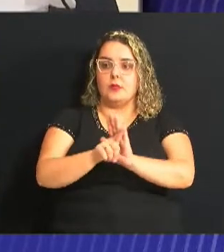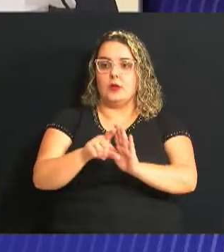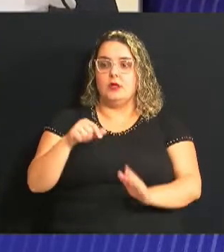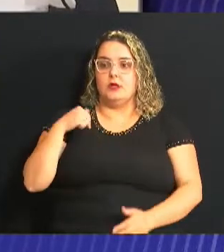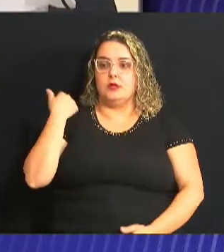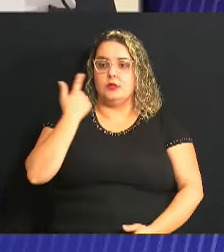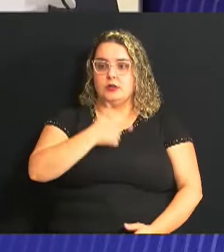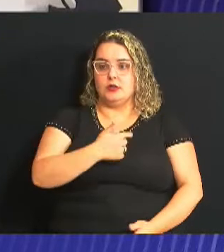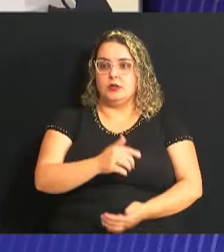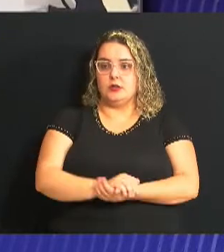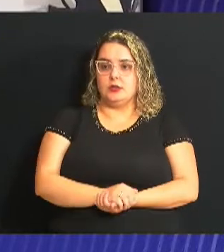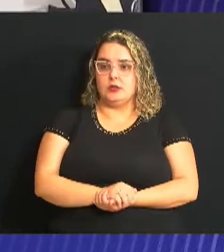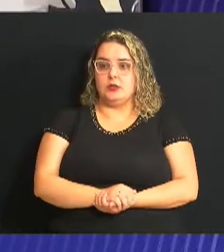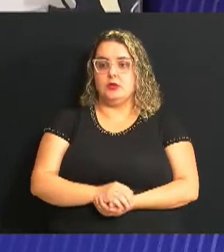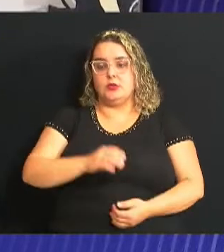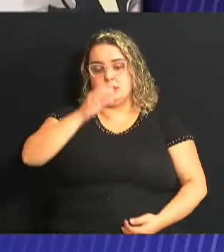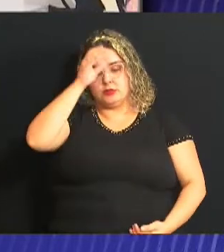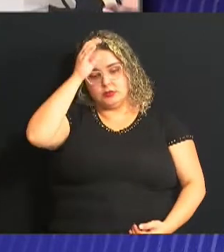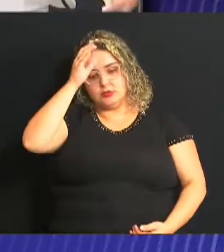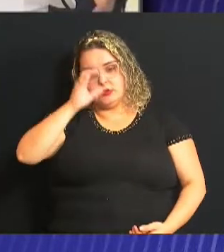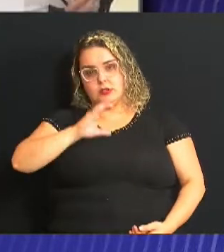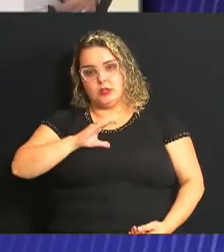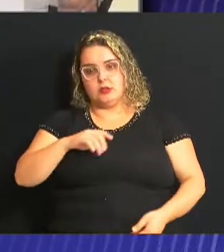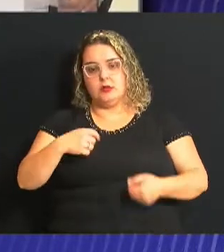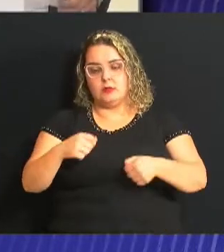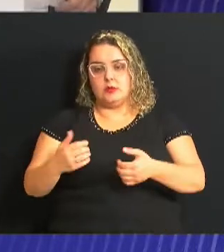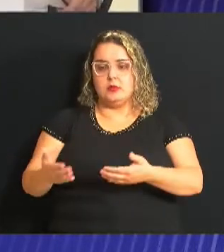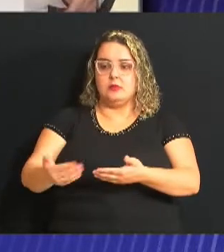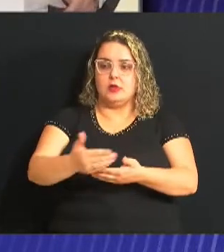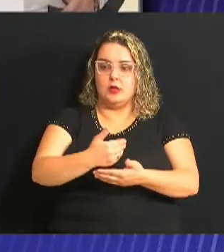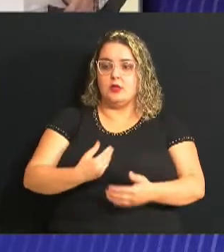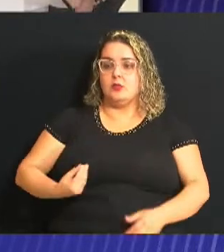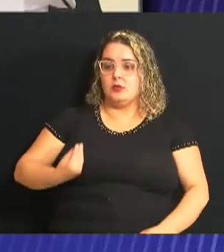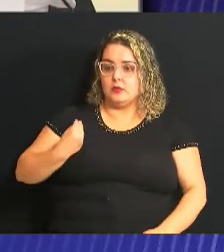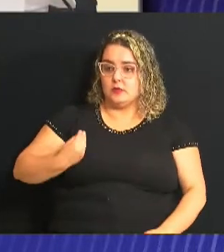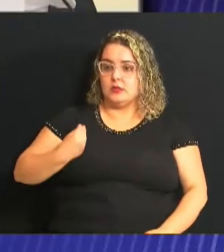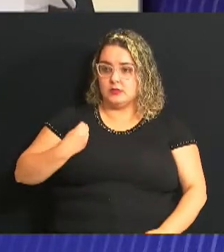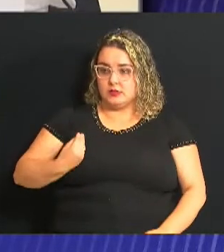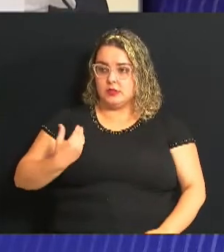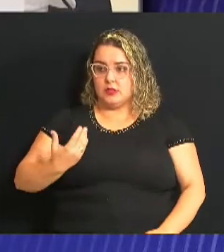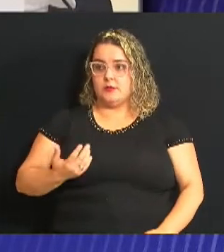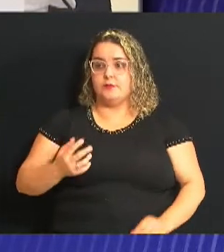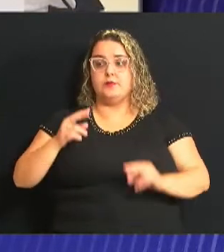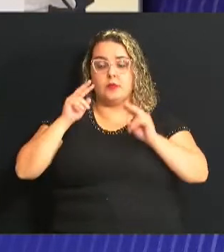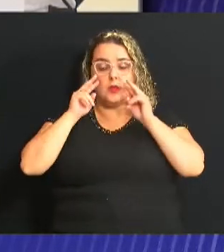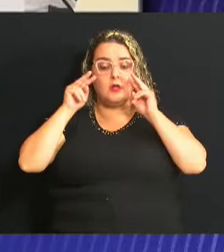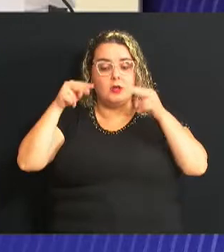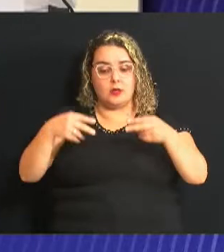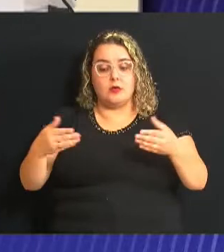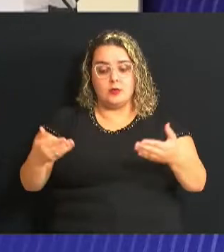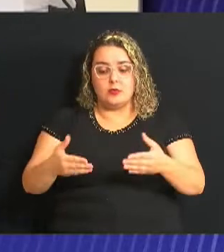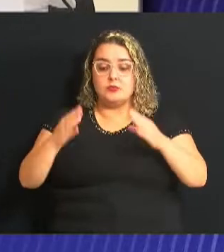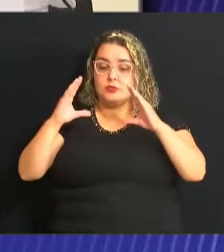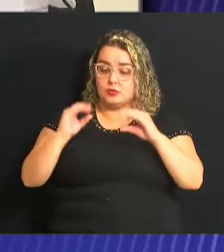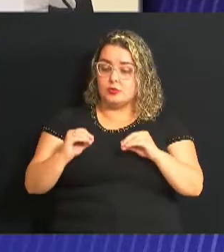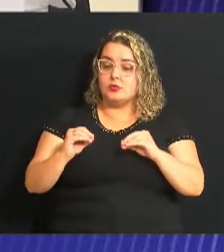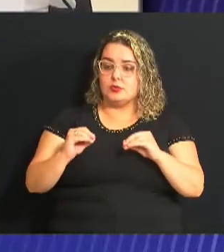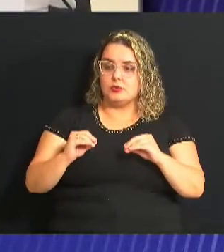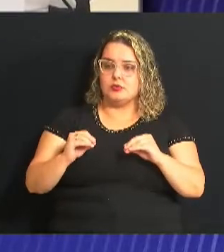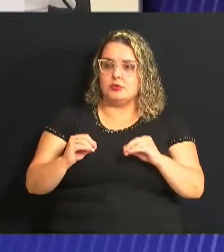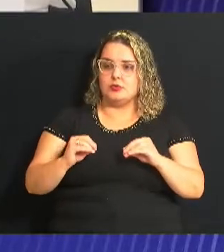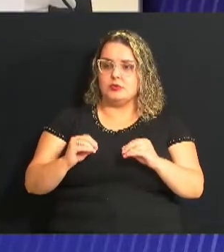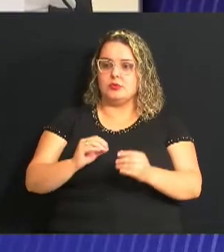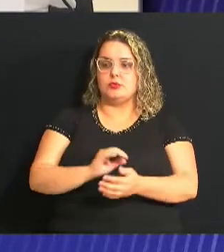nós, cidadãos, temos que acolher e vivenciar. Reconhece nessa noite